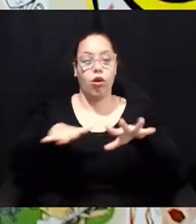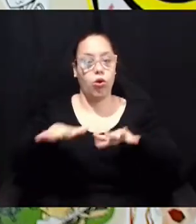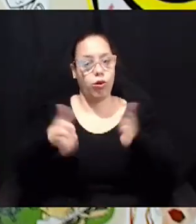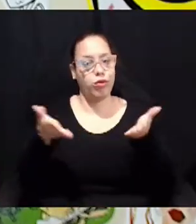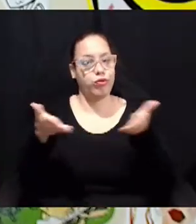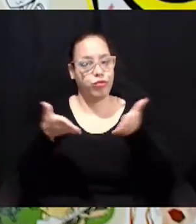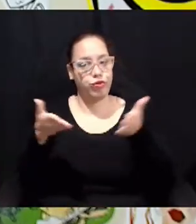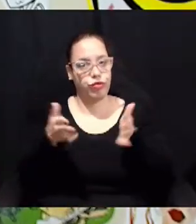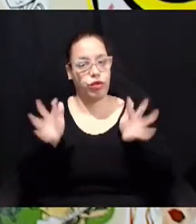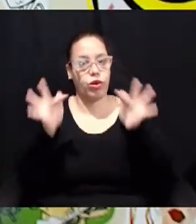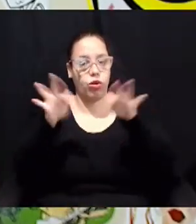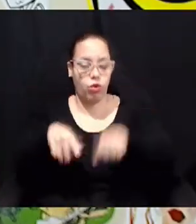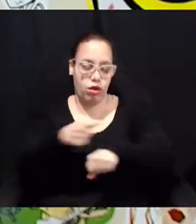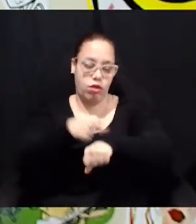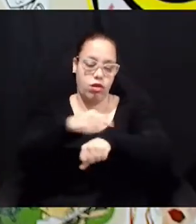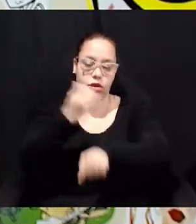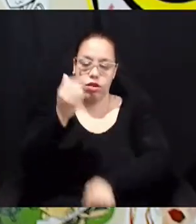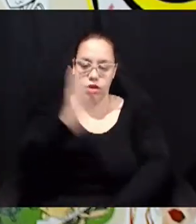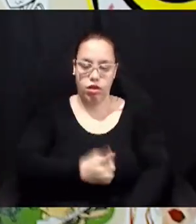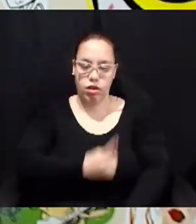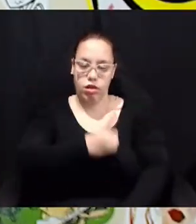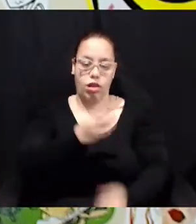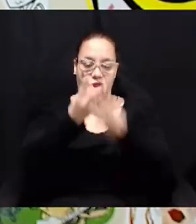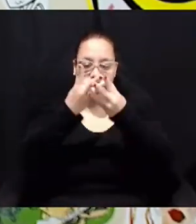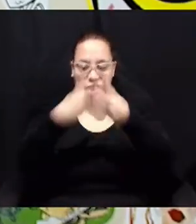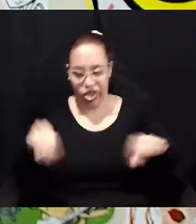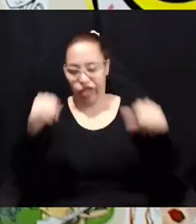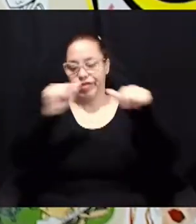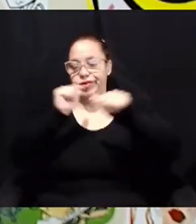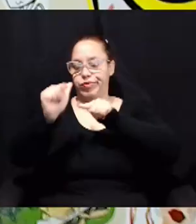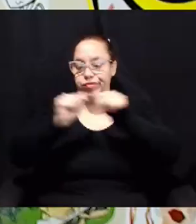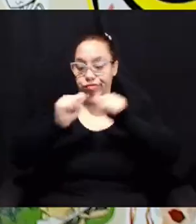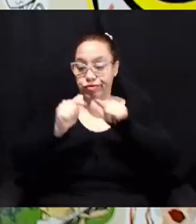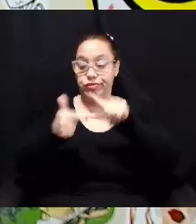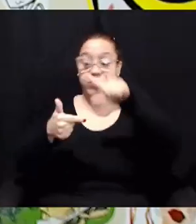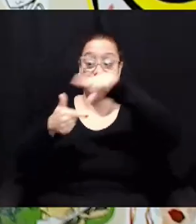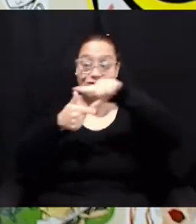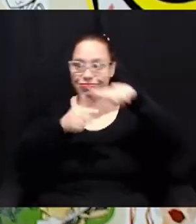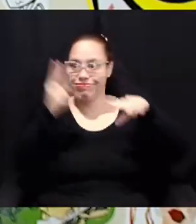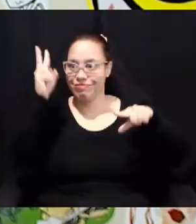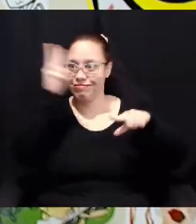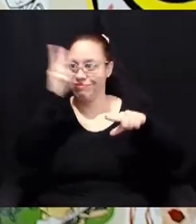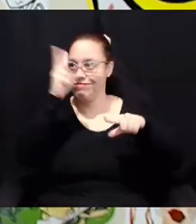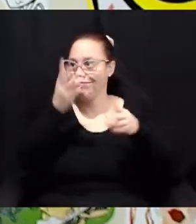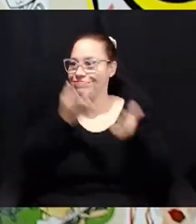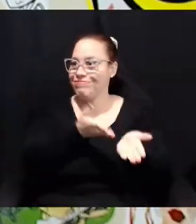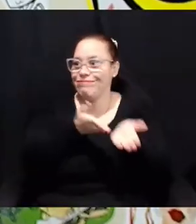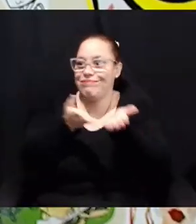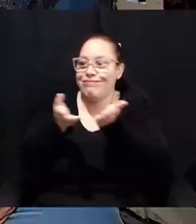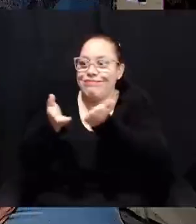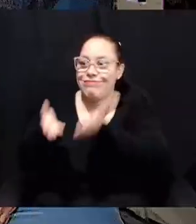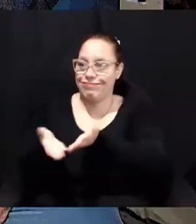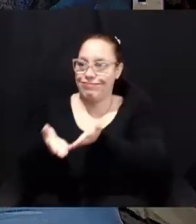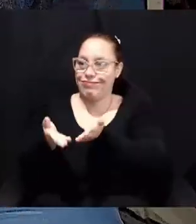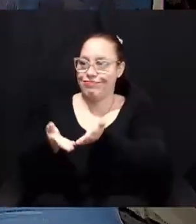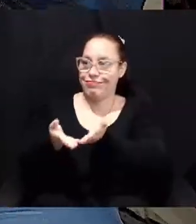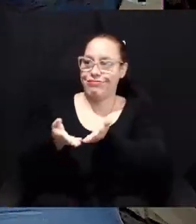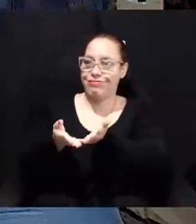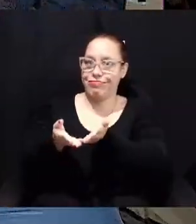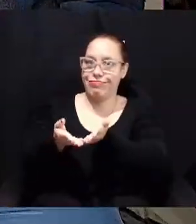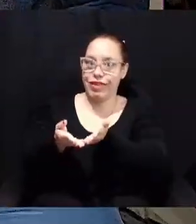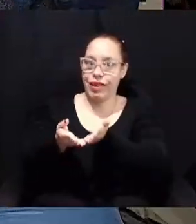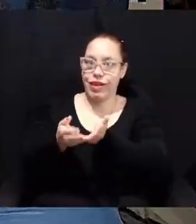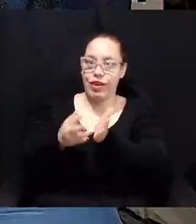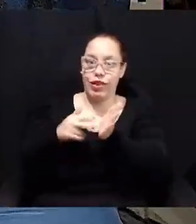escala 6x1, sobre a precarização do trabalho, esse quadrinho vem muito para colocar os demônios